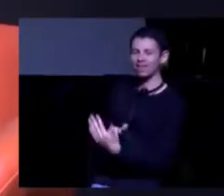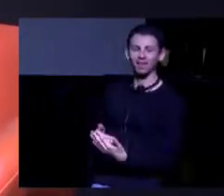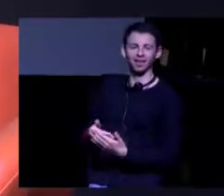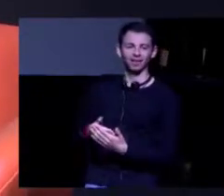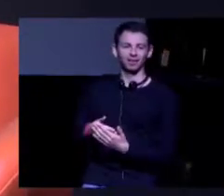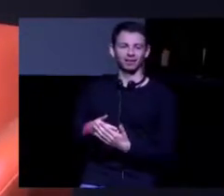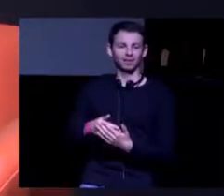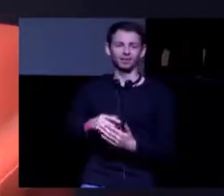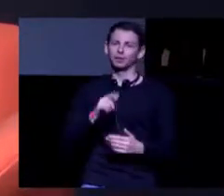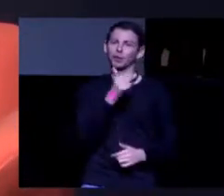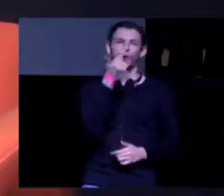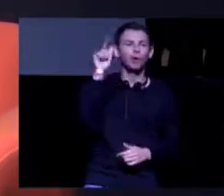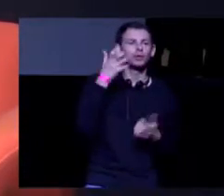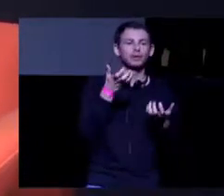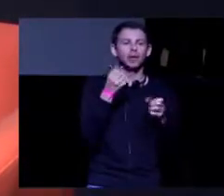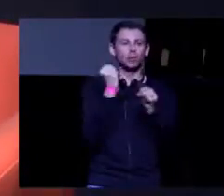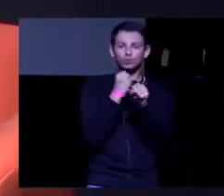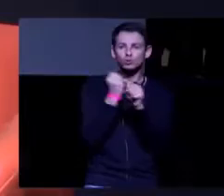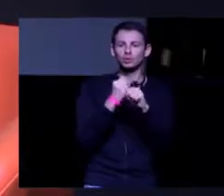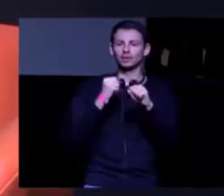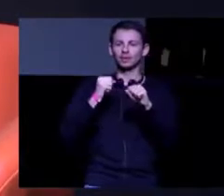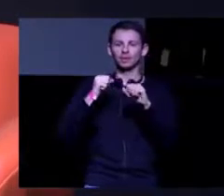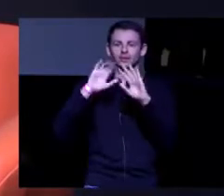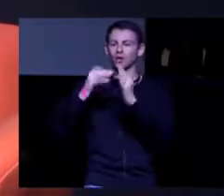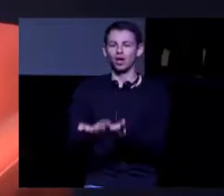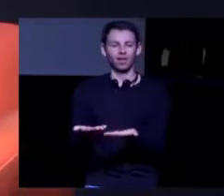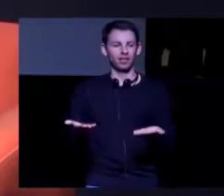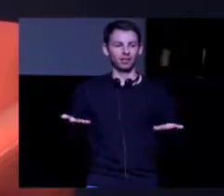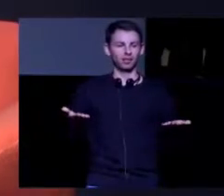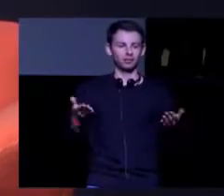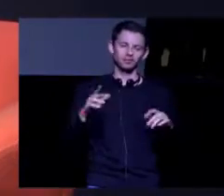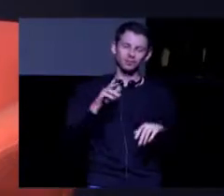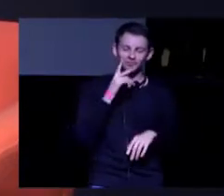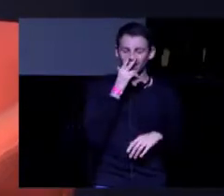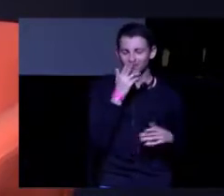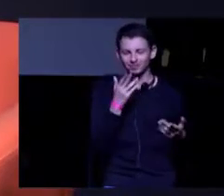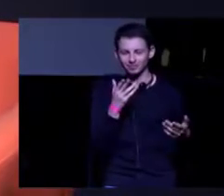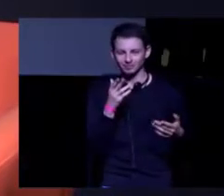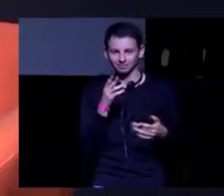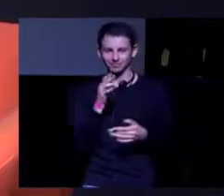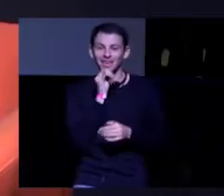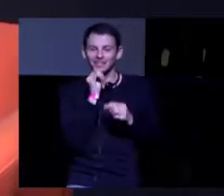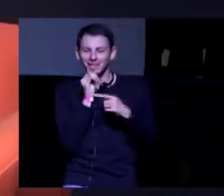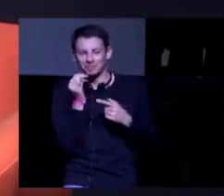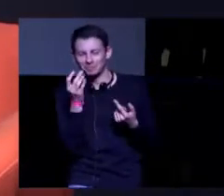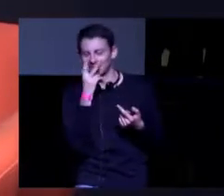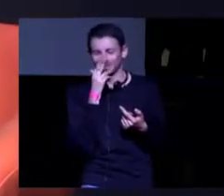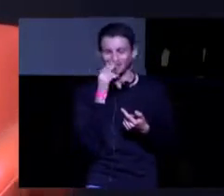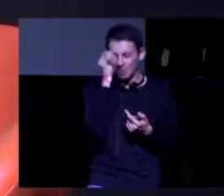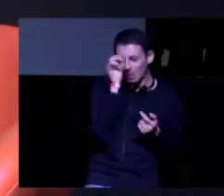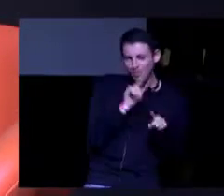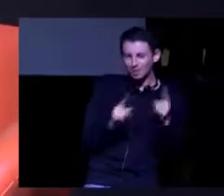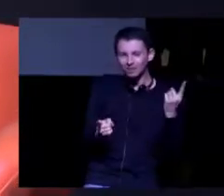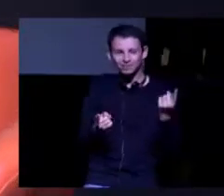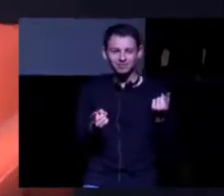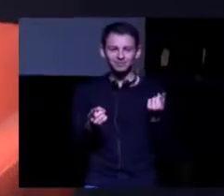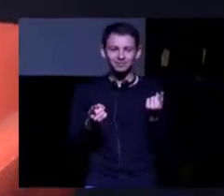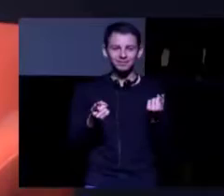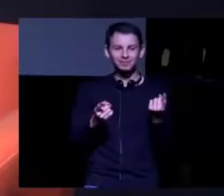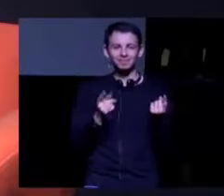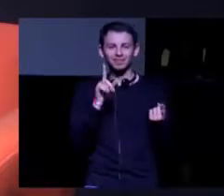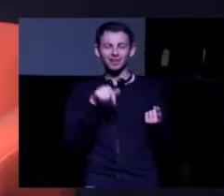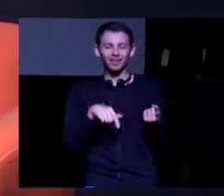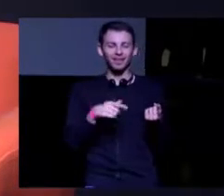processo de planejamento da construção da próxima. Estou dando um exemplo bem bobo aqui, de uma possível forma